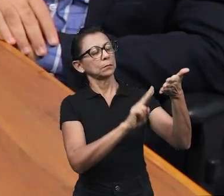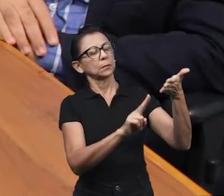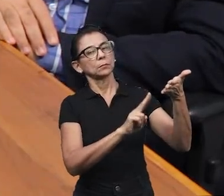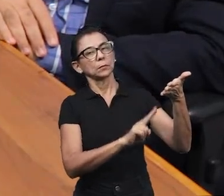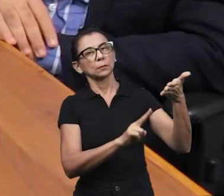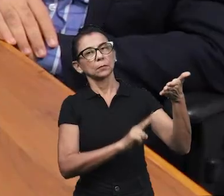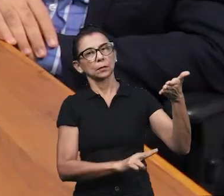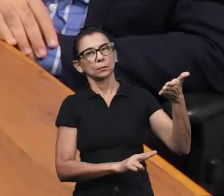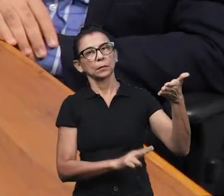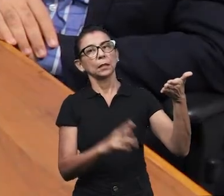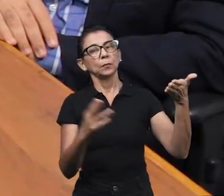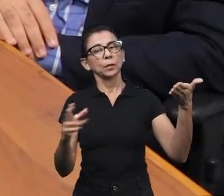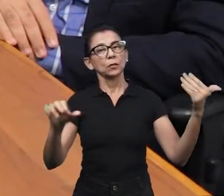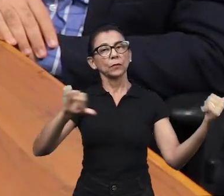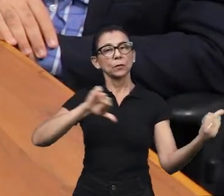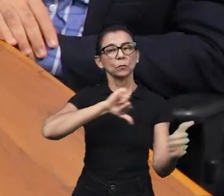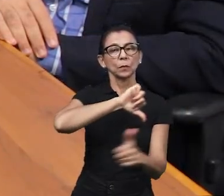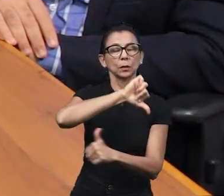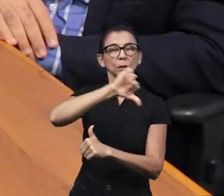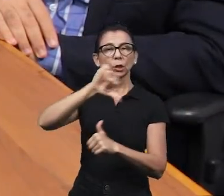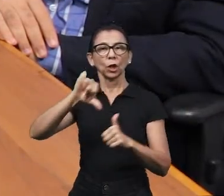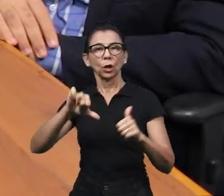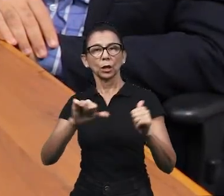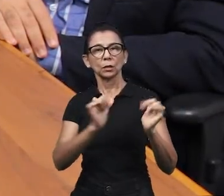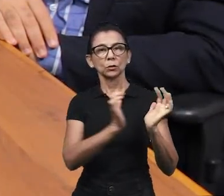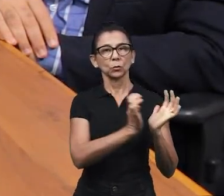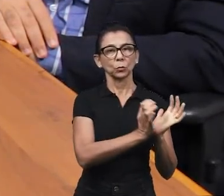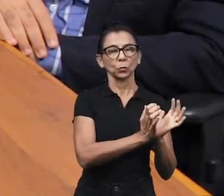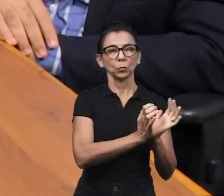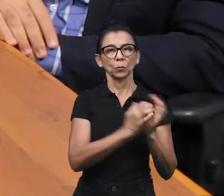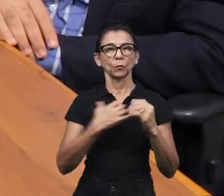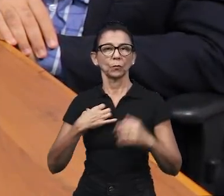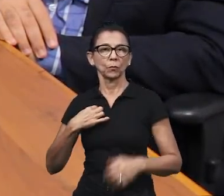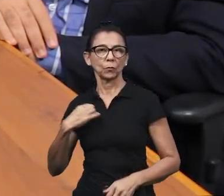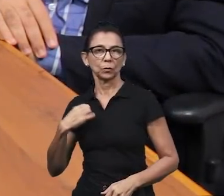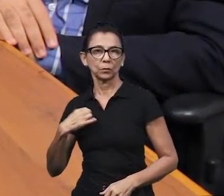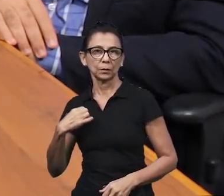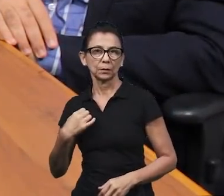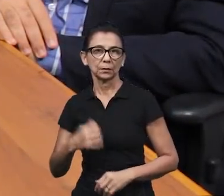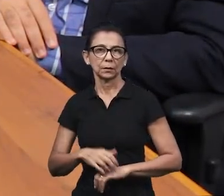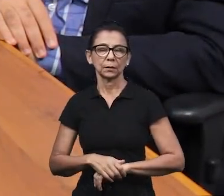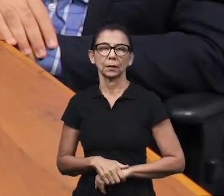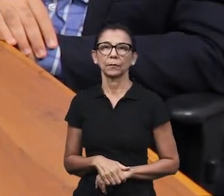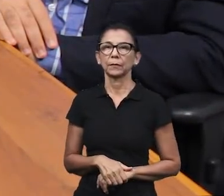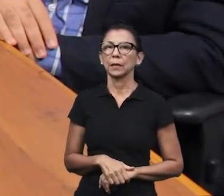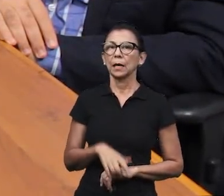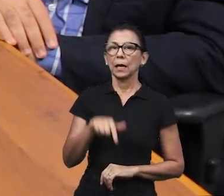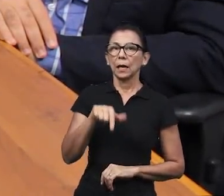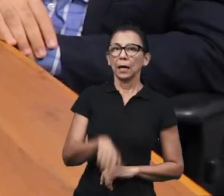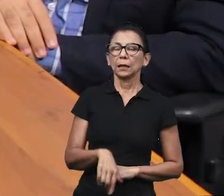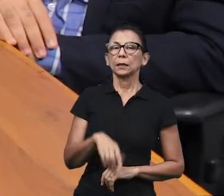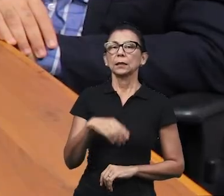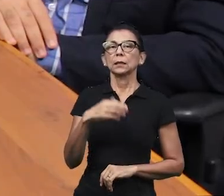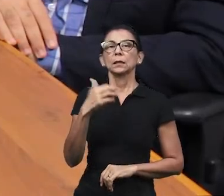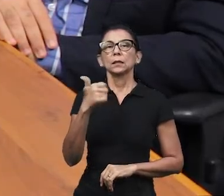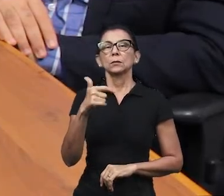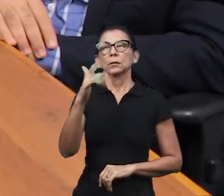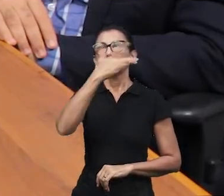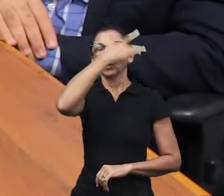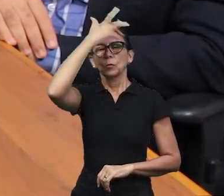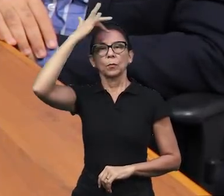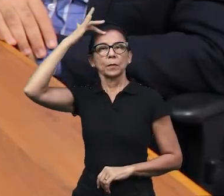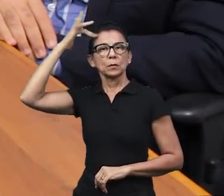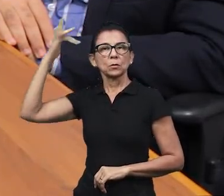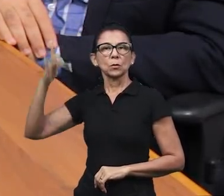sempre um rodízio de voluntário. A gente não tem, eu vou dizer aqui para os irmãos, não existe cadeira cativa aqui, porque todo